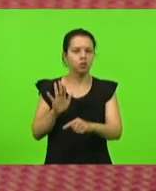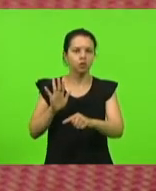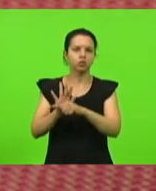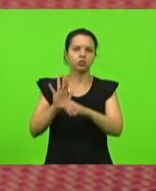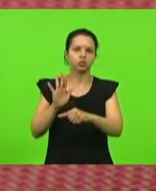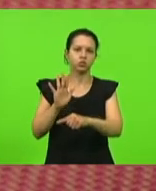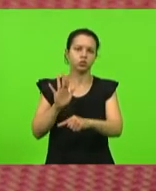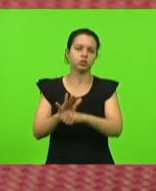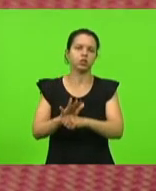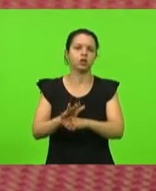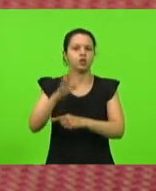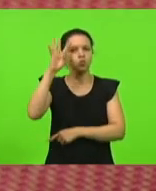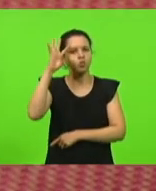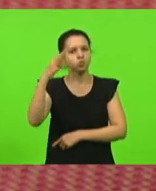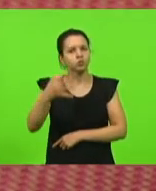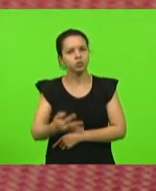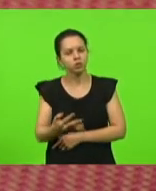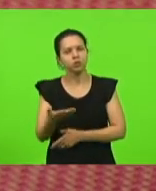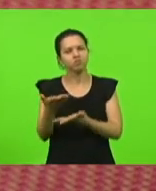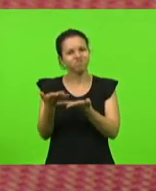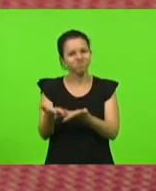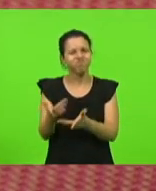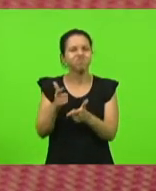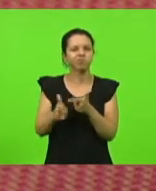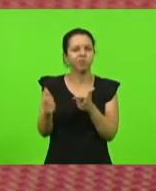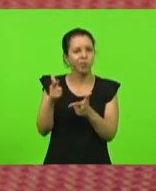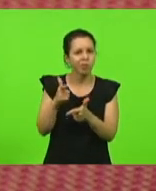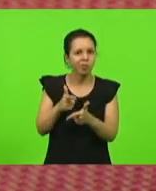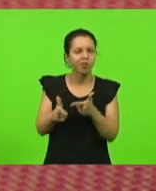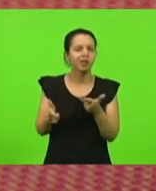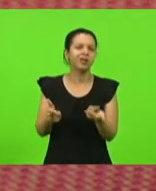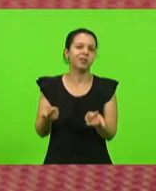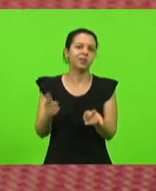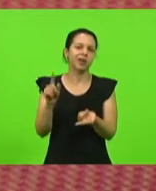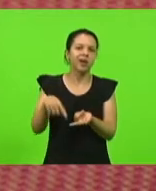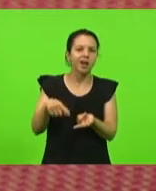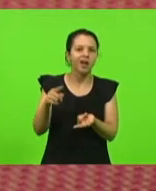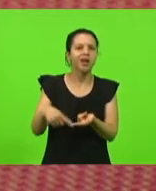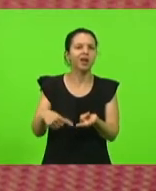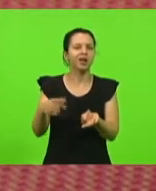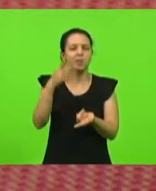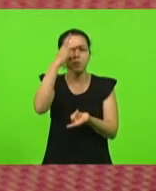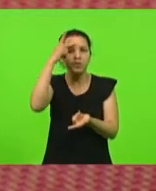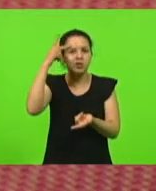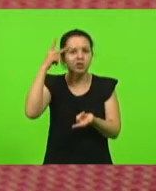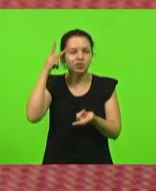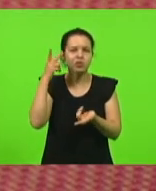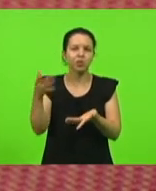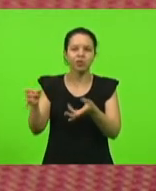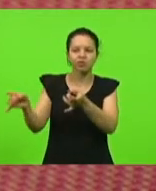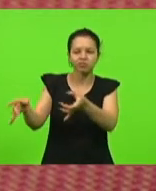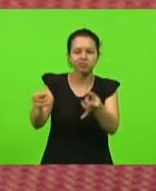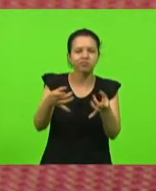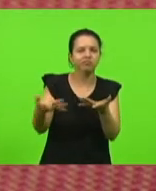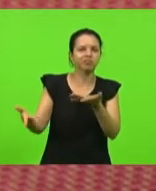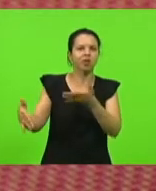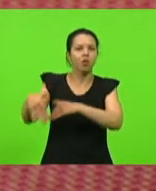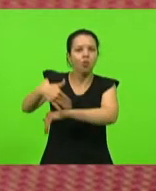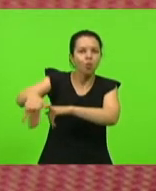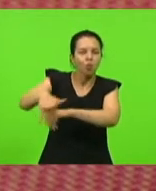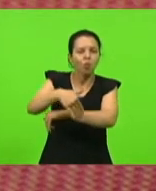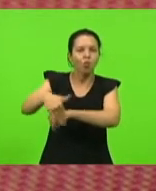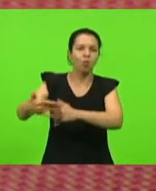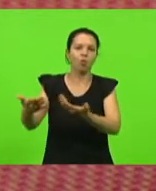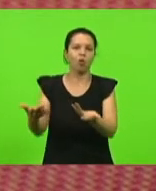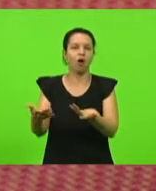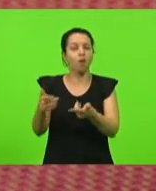a solução desse grande problema que é dos moradores de rua. Um problema para o morador, um